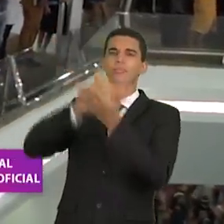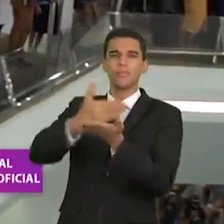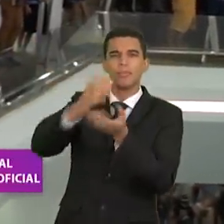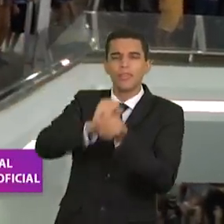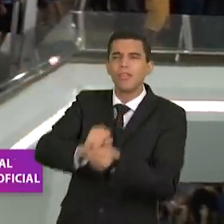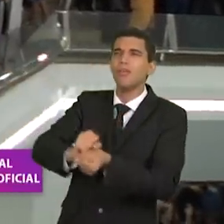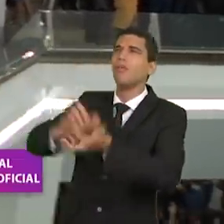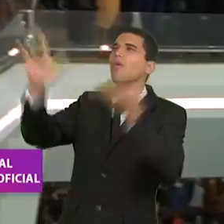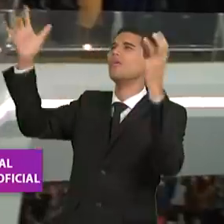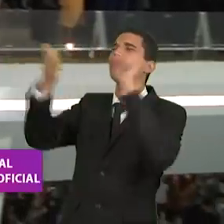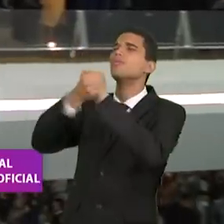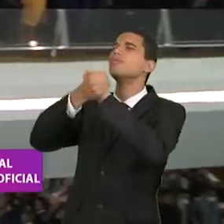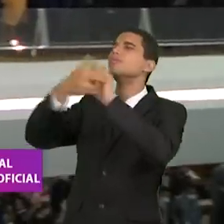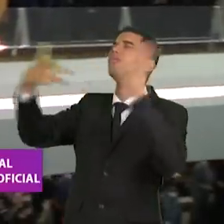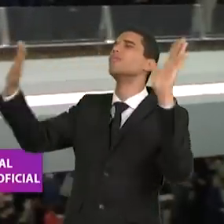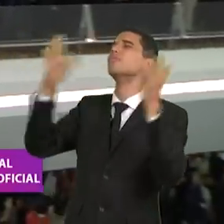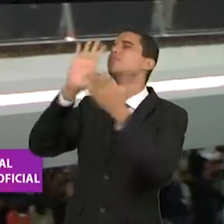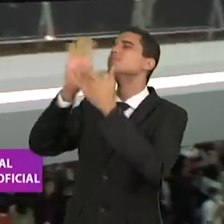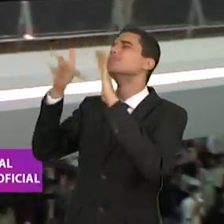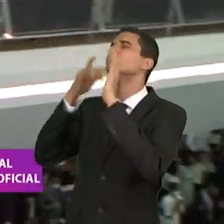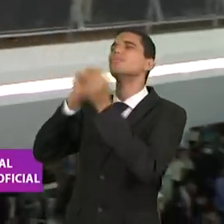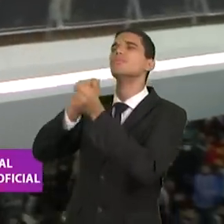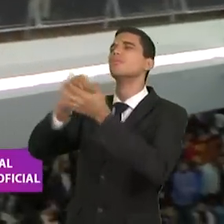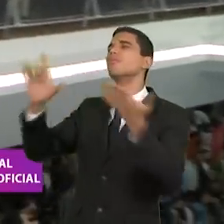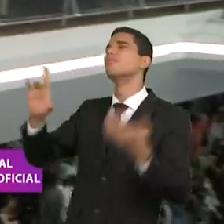glorificar ao Rei.